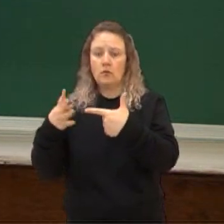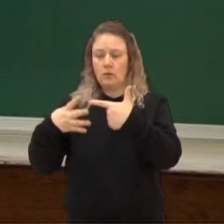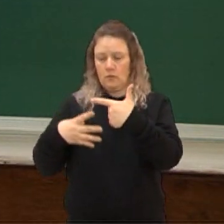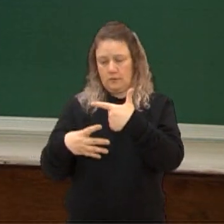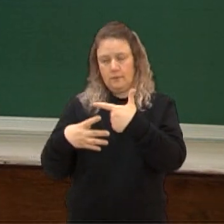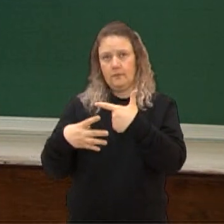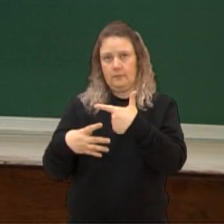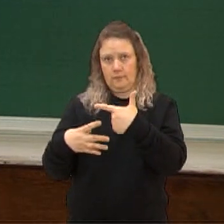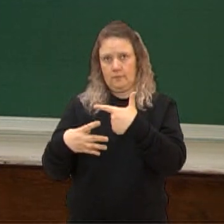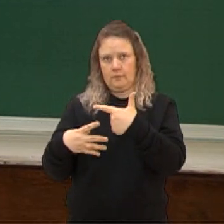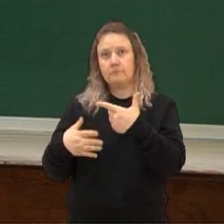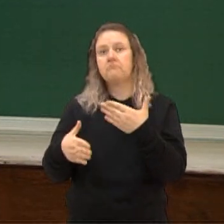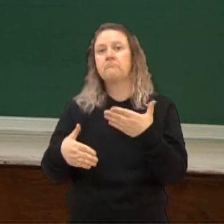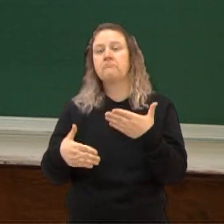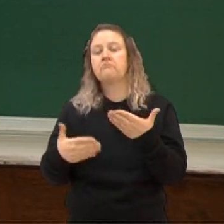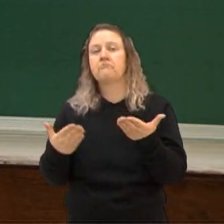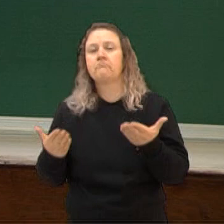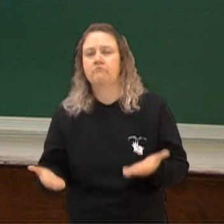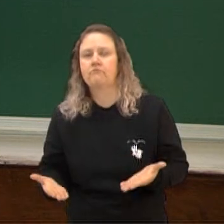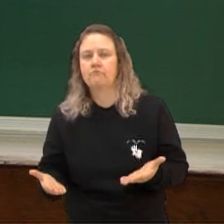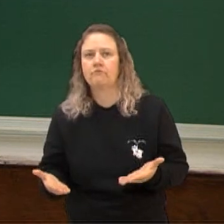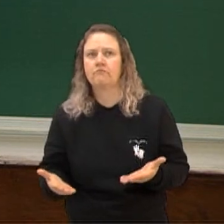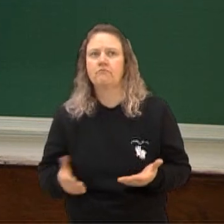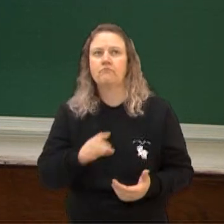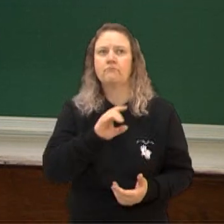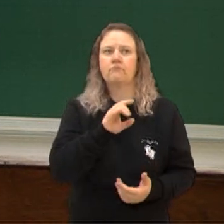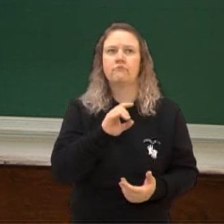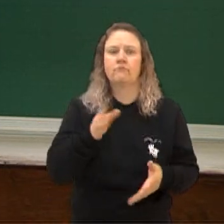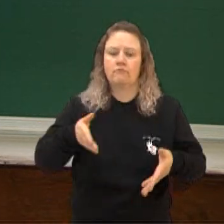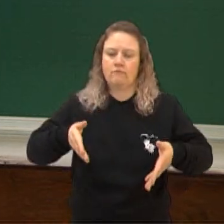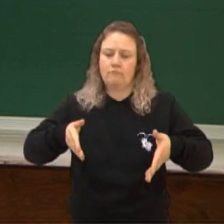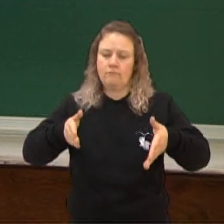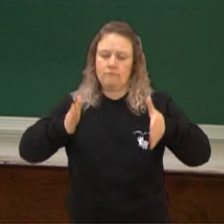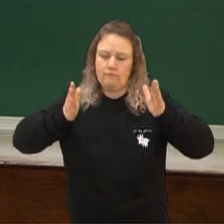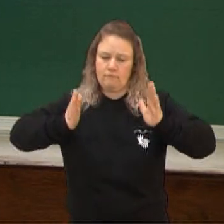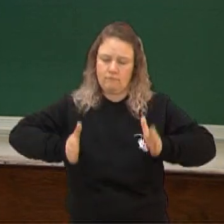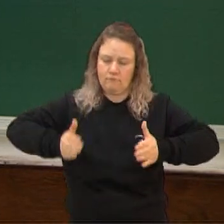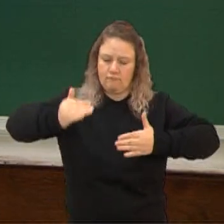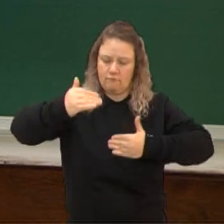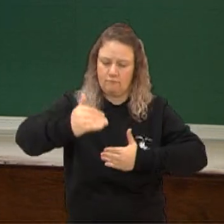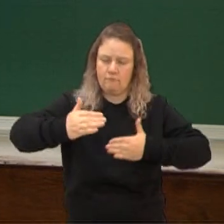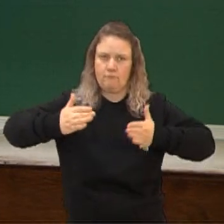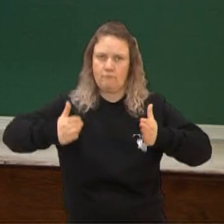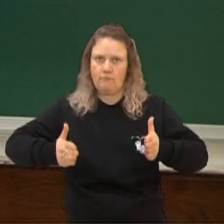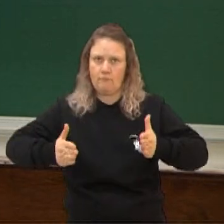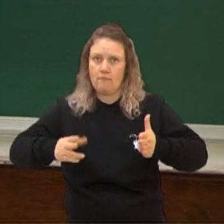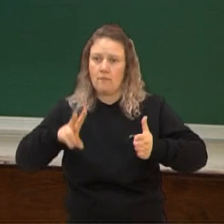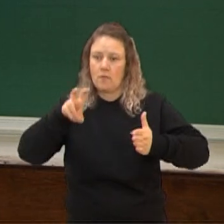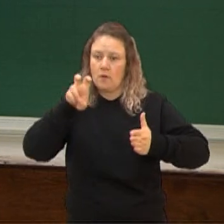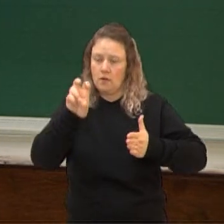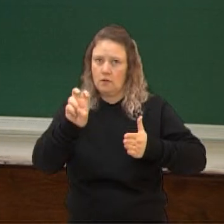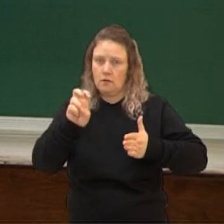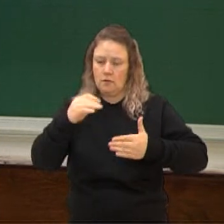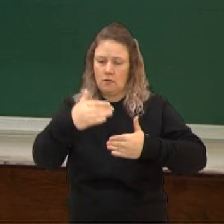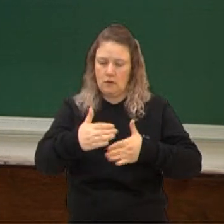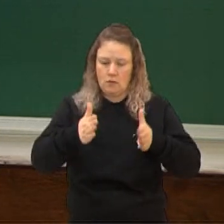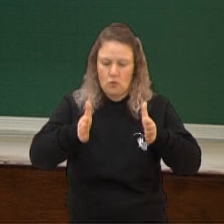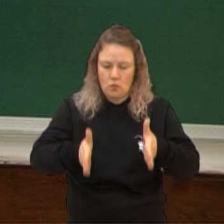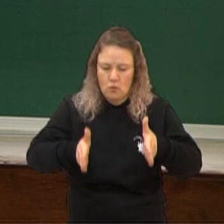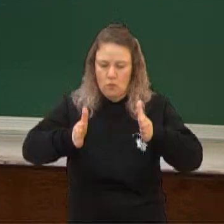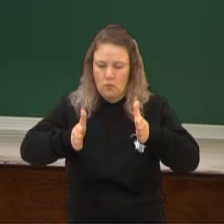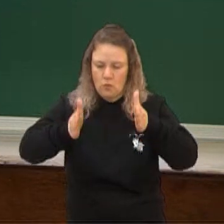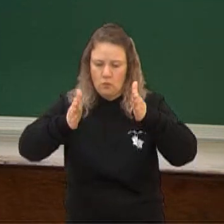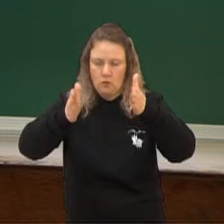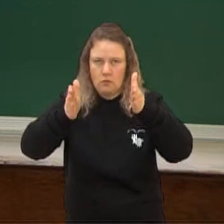4. Ou seja, para cada camada de armazenamento, eu vou ter 5 containers enfileirados aqui